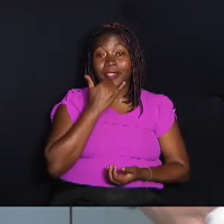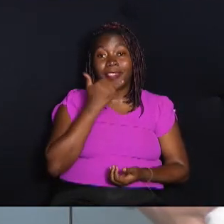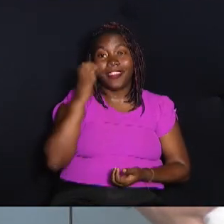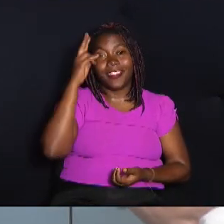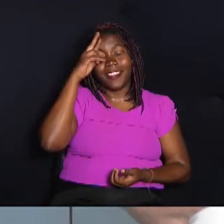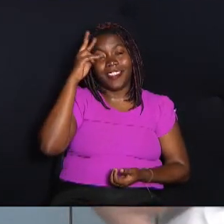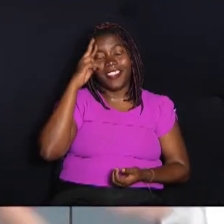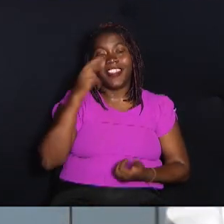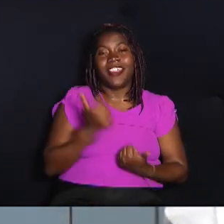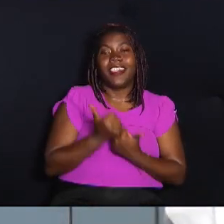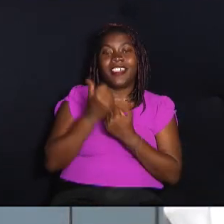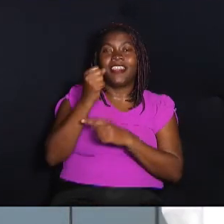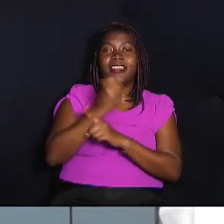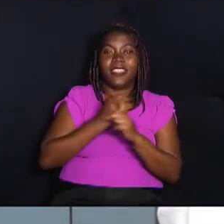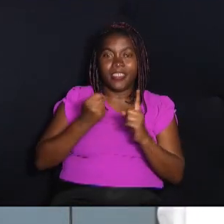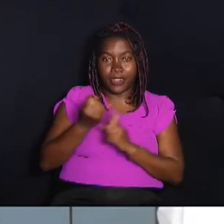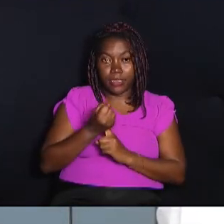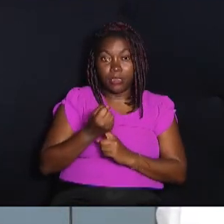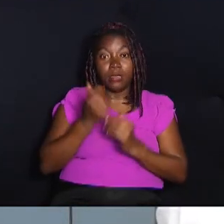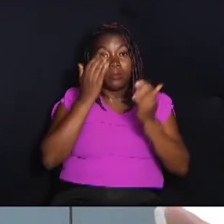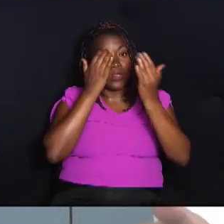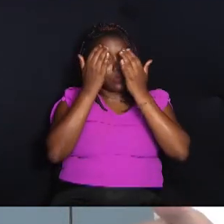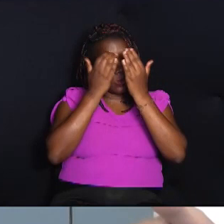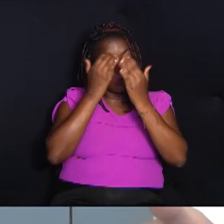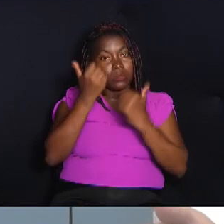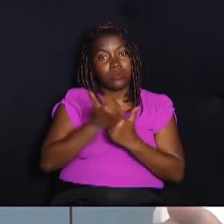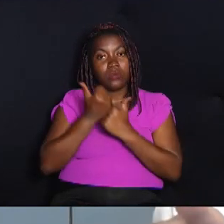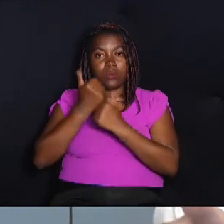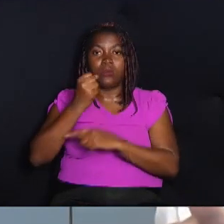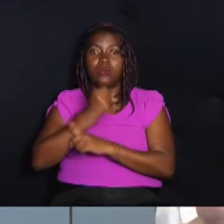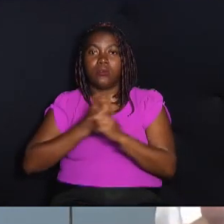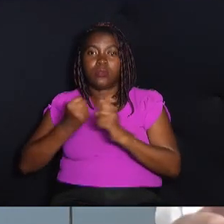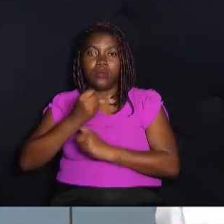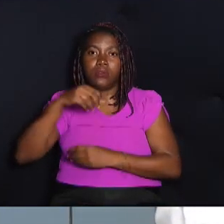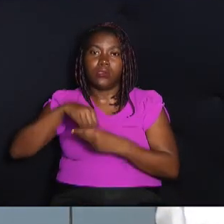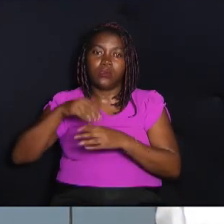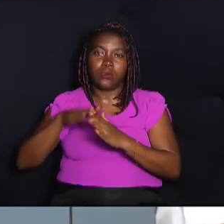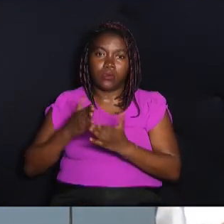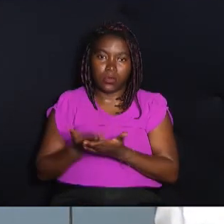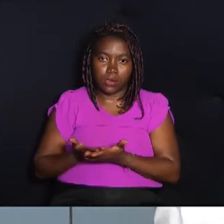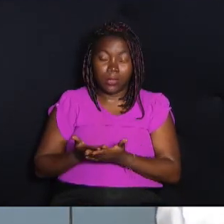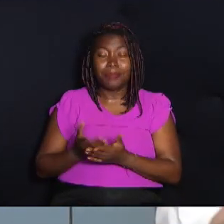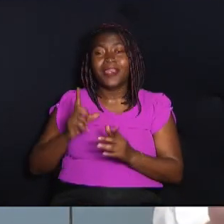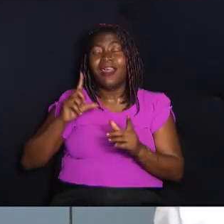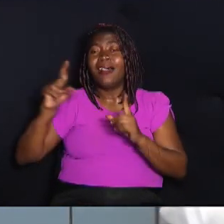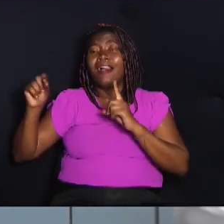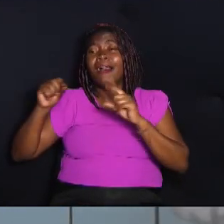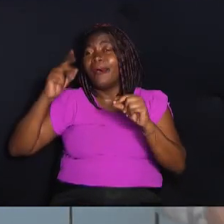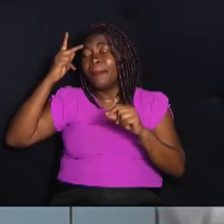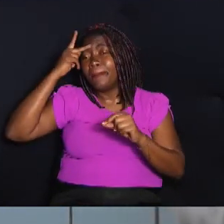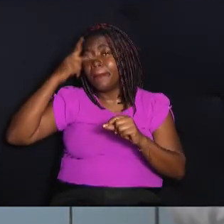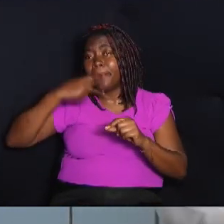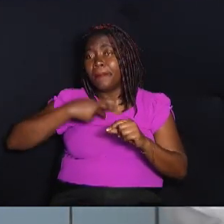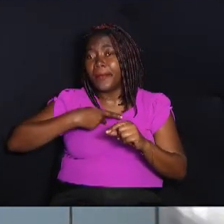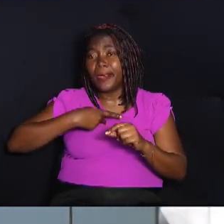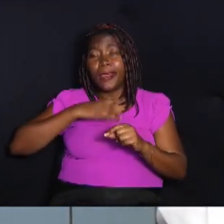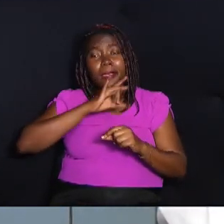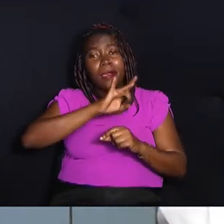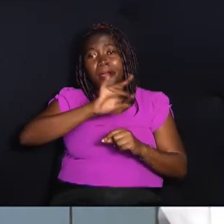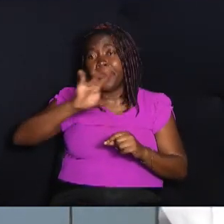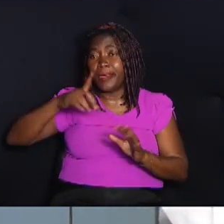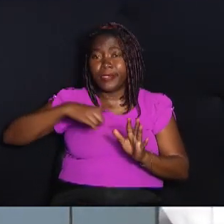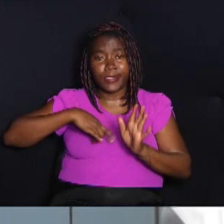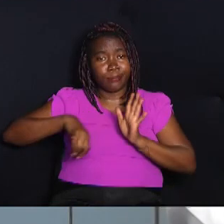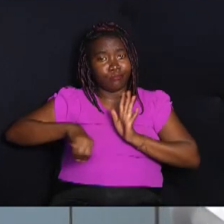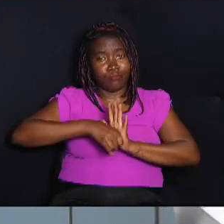assistente social. Assistente social. Psicólogo e assistente social nas escolas. Das saídas pessoais, né? Cada um tem as suas individualidades. Isso. E aí tem